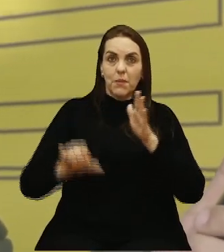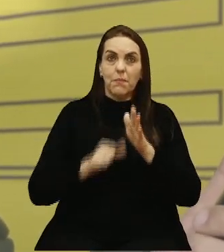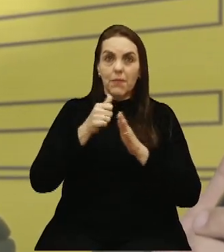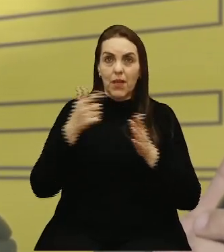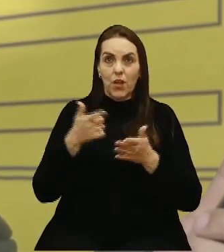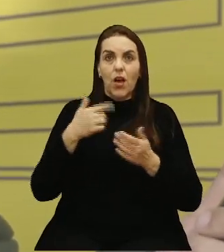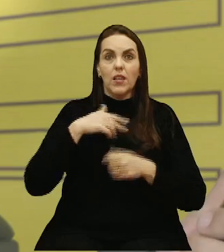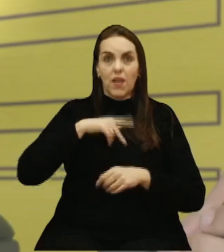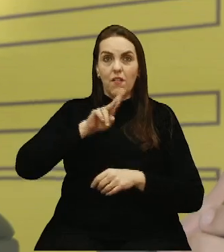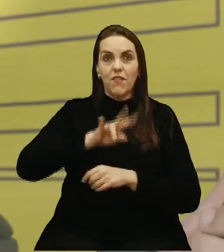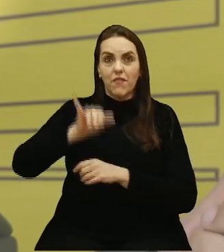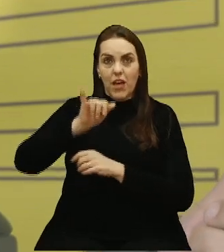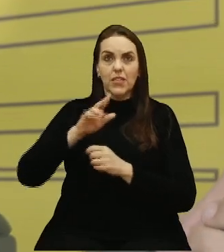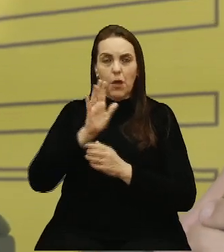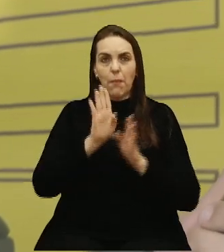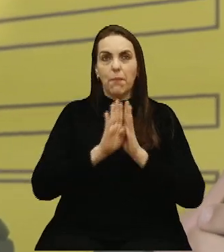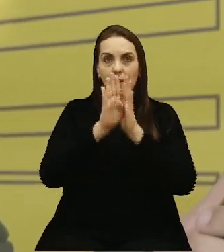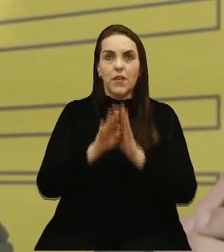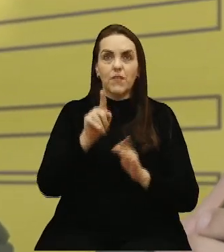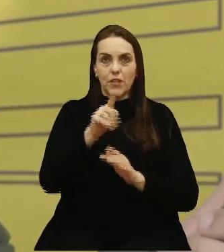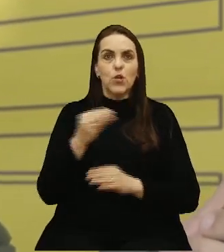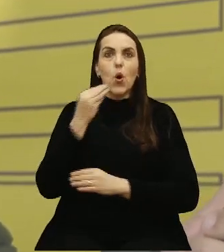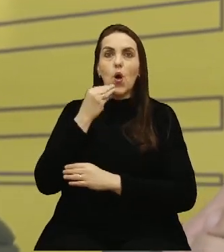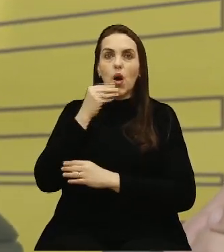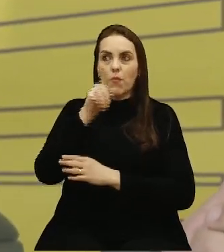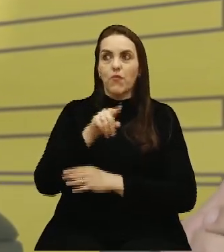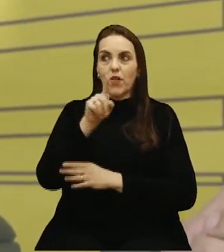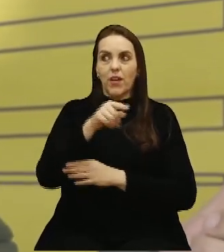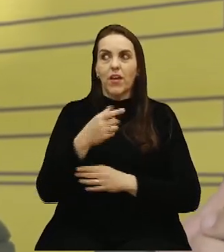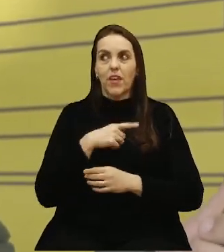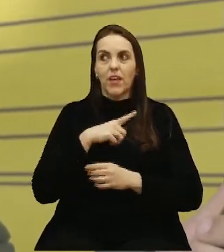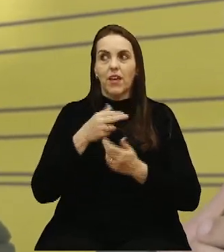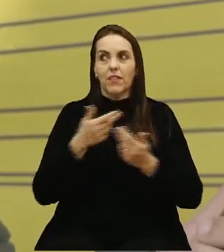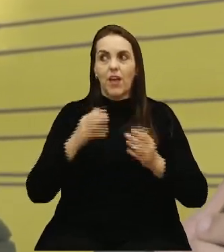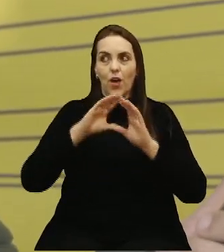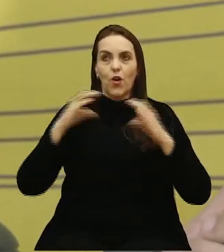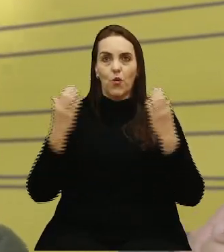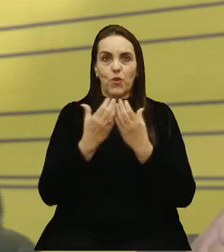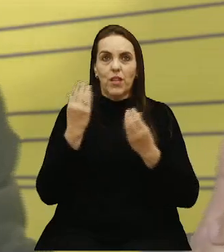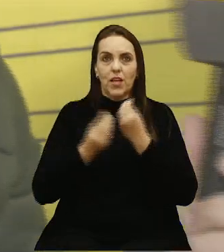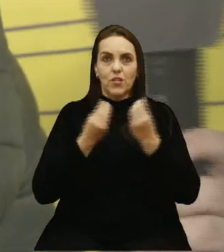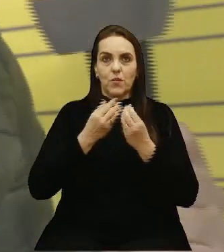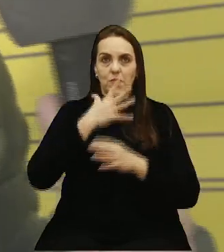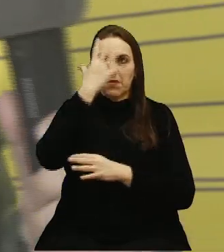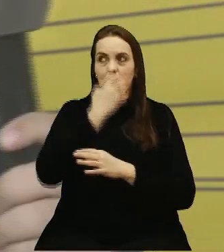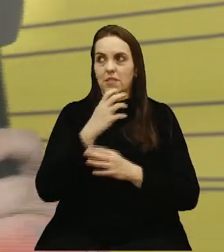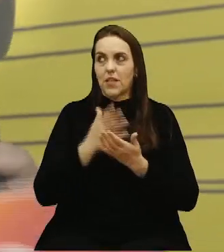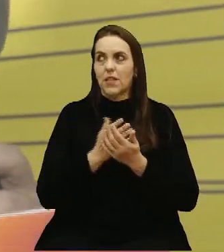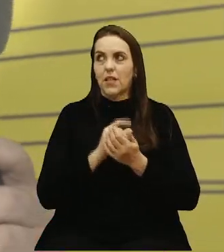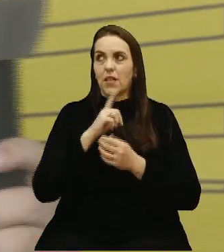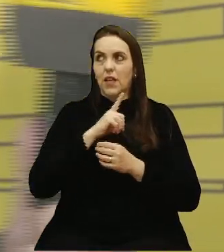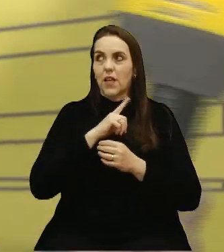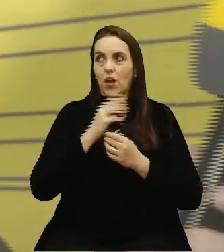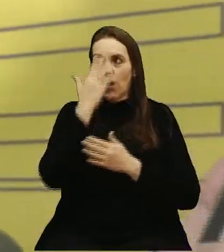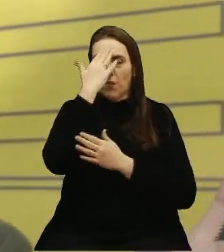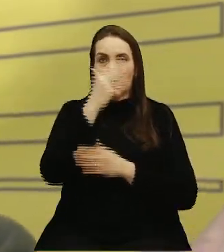quem vai se beneficiar disso, obviamente, é lá na ponta, a comunidade com um trabalho cada vez mais sério. Obrigado, vereador,